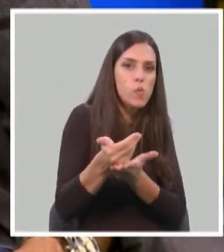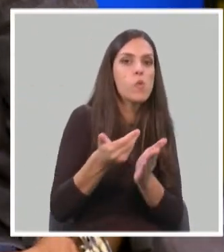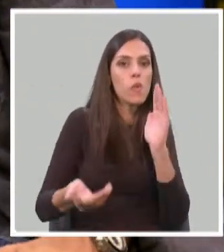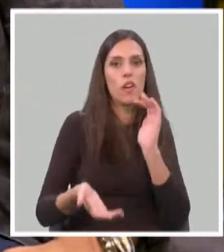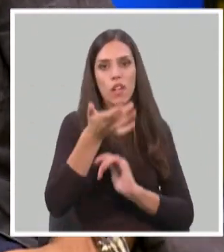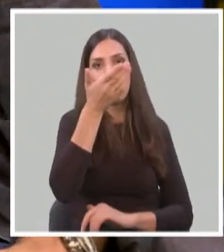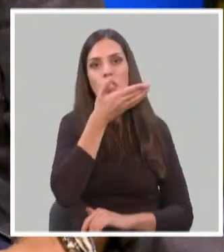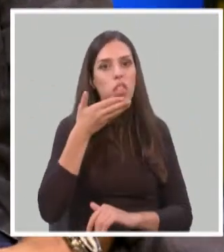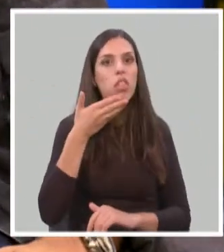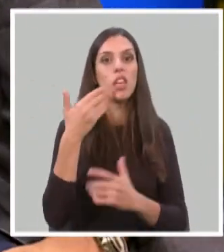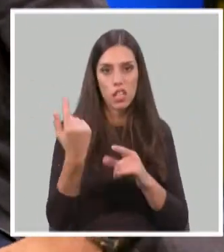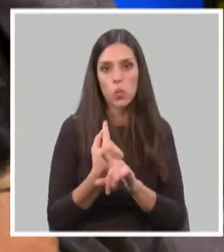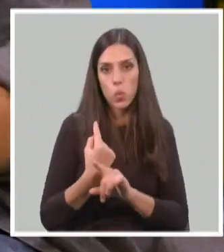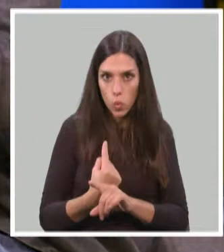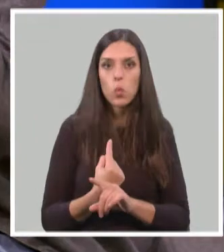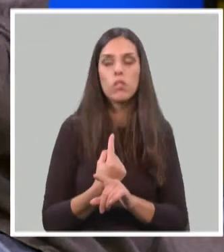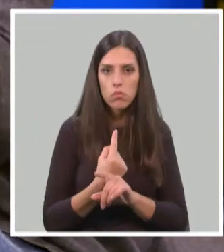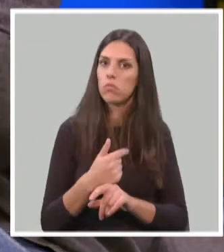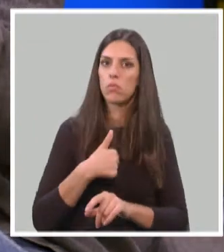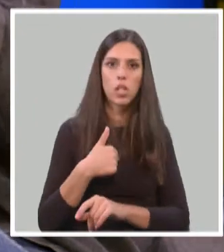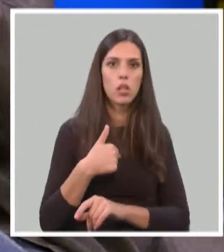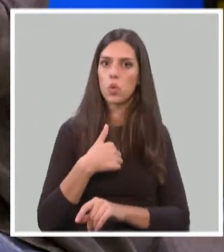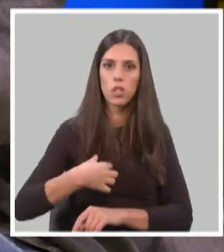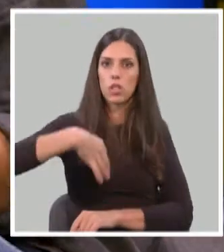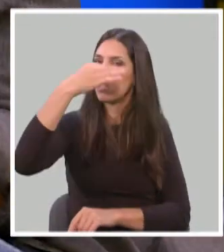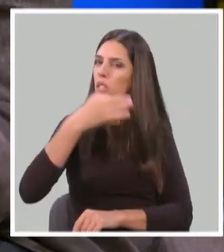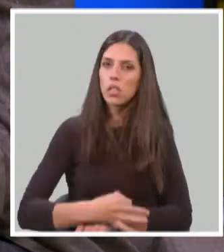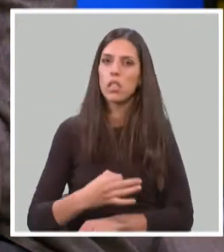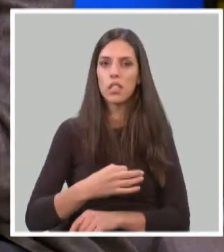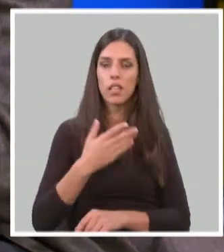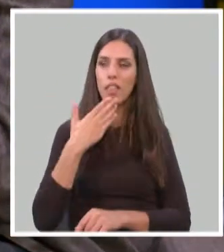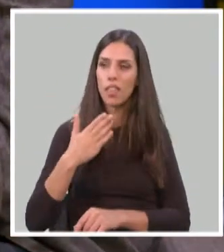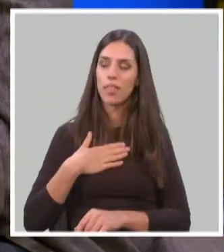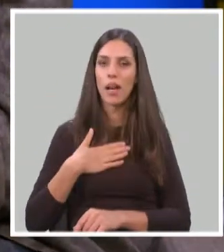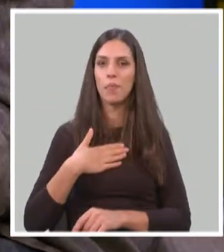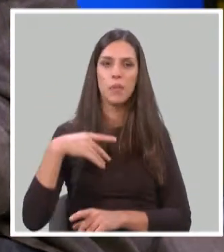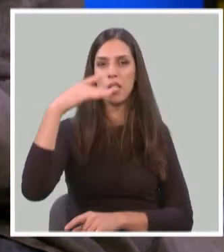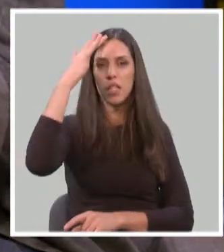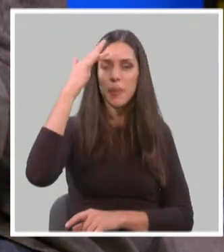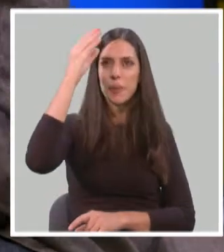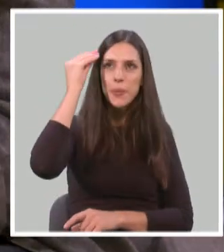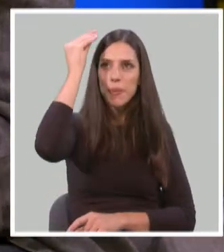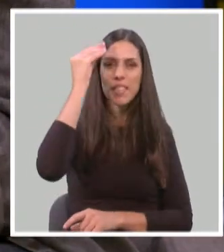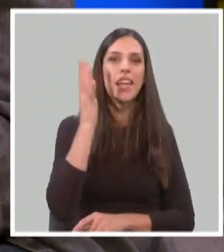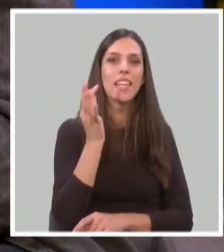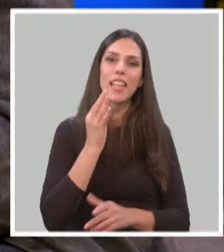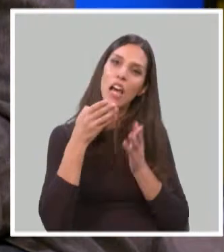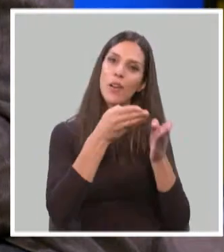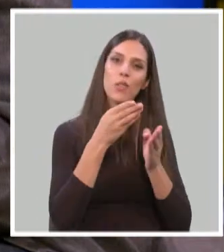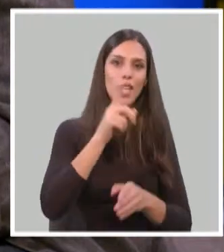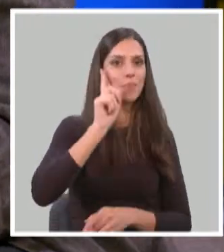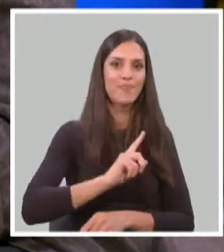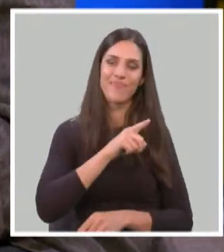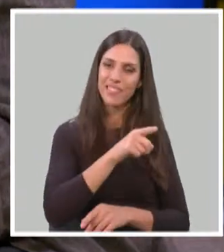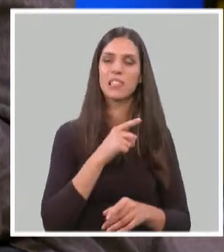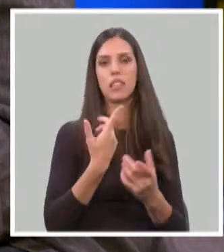fosse mais acessível encontrar apoios, isso far-me-ia sonhar de realizar